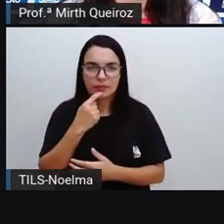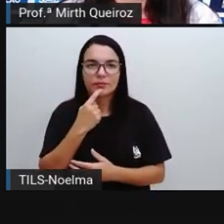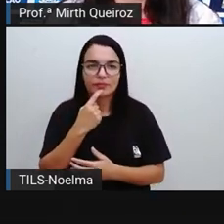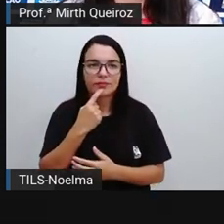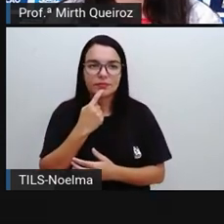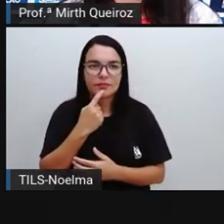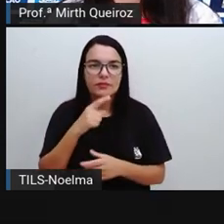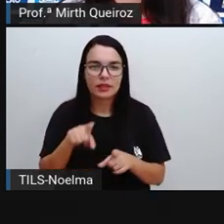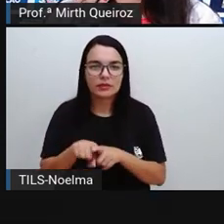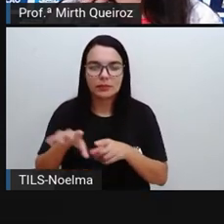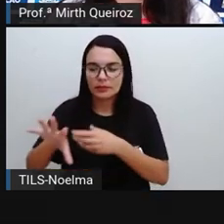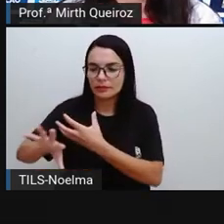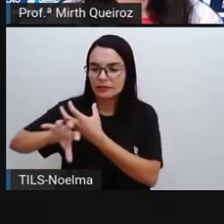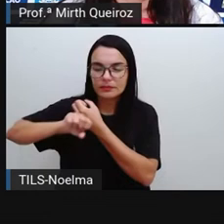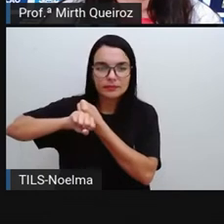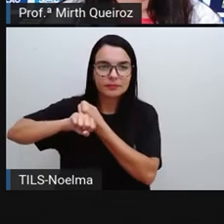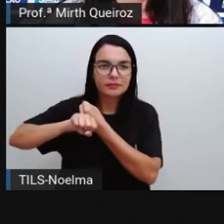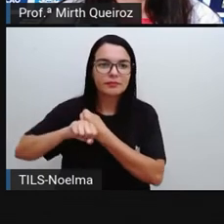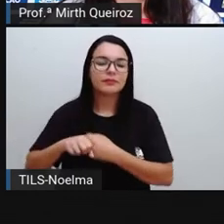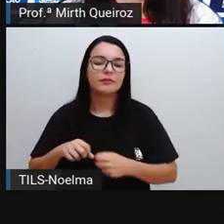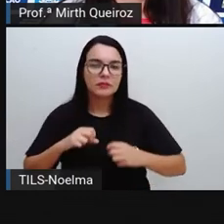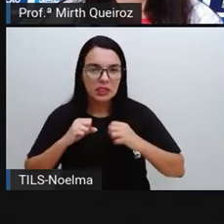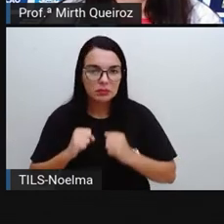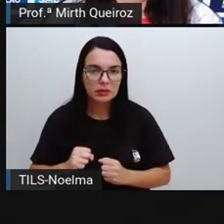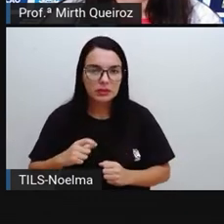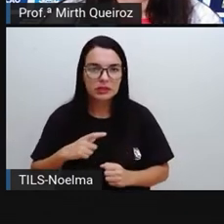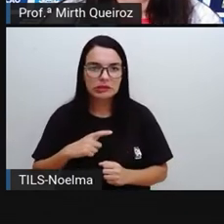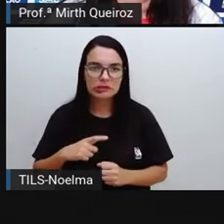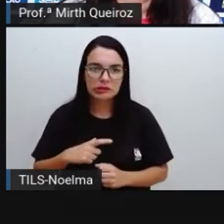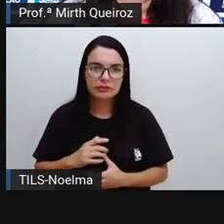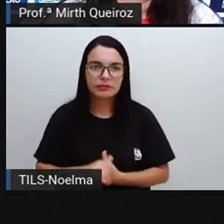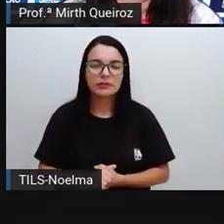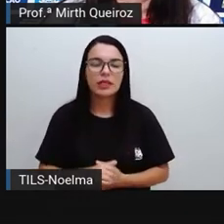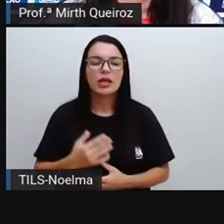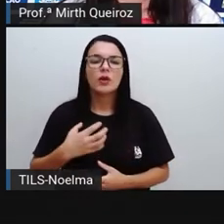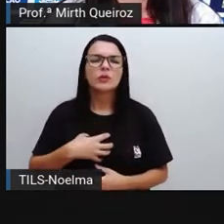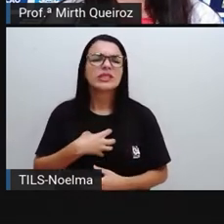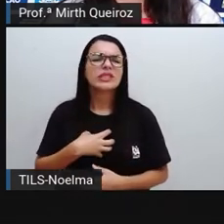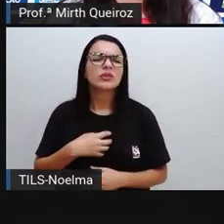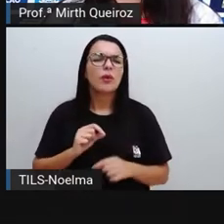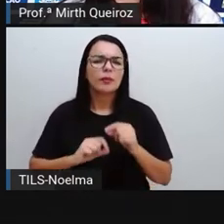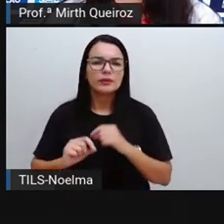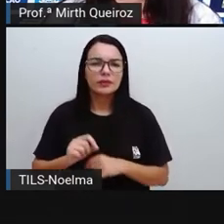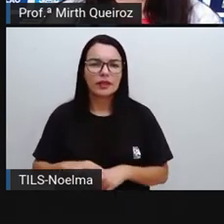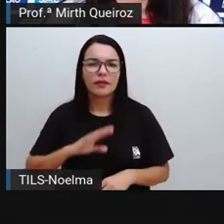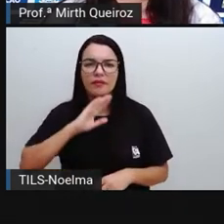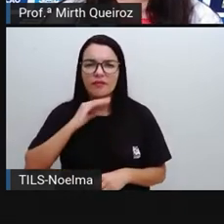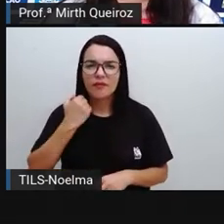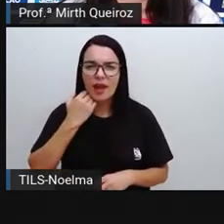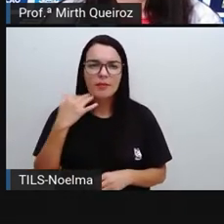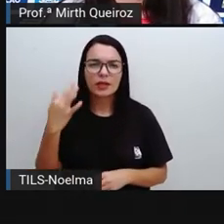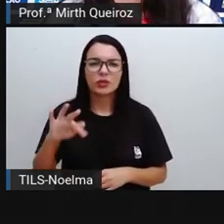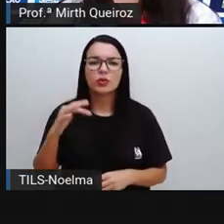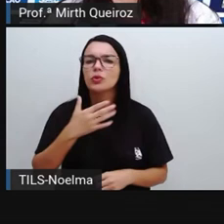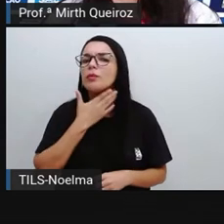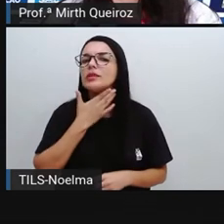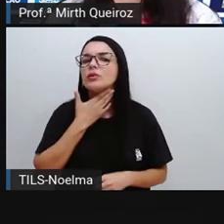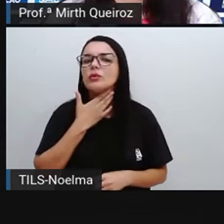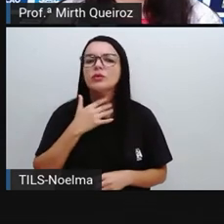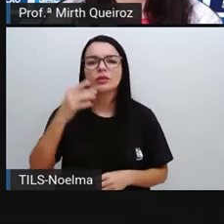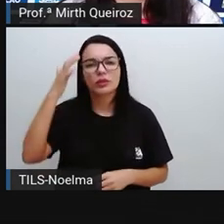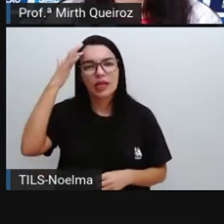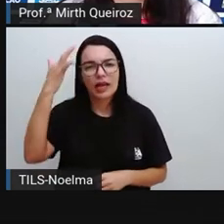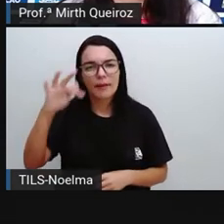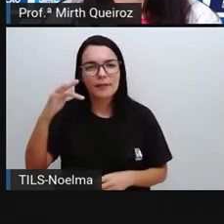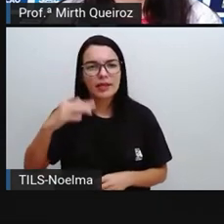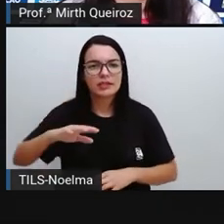objetos contaminados e leva a mão até o nariz e a boca, né? Os sintomas são febre, dor no